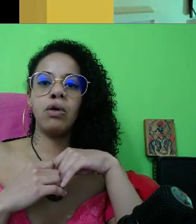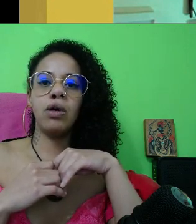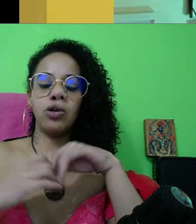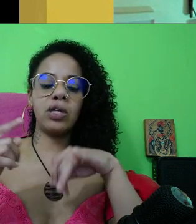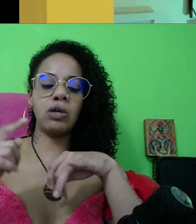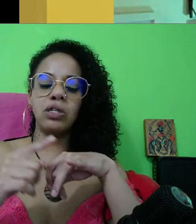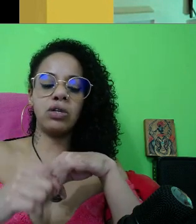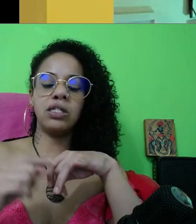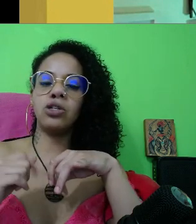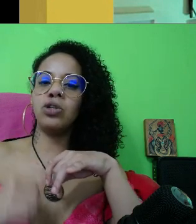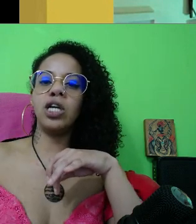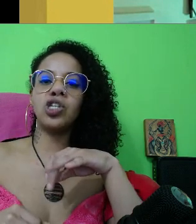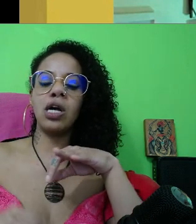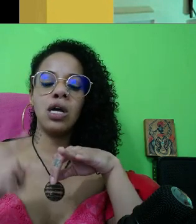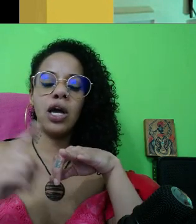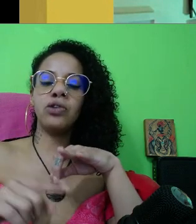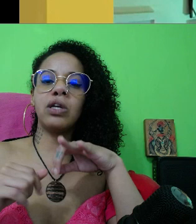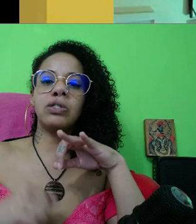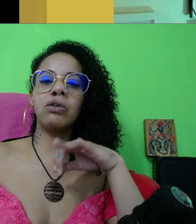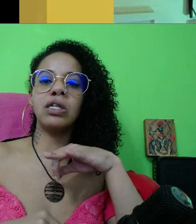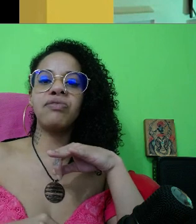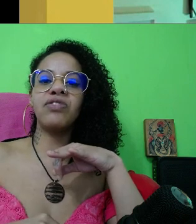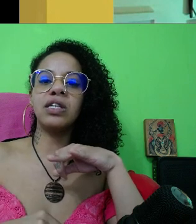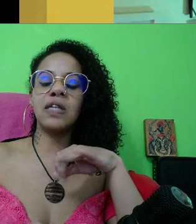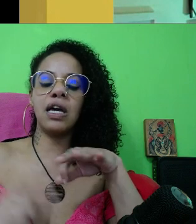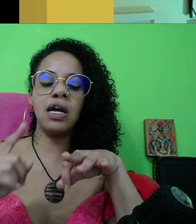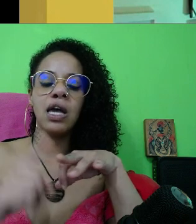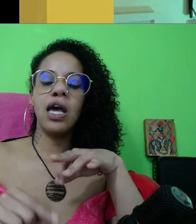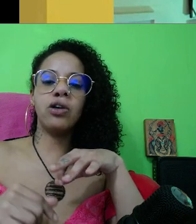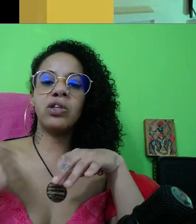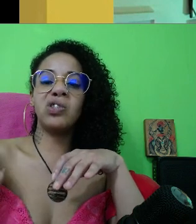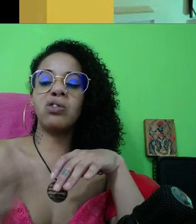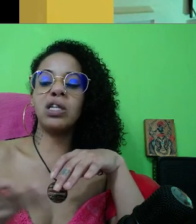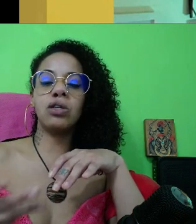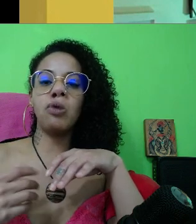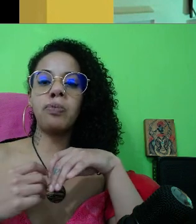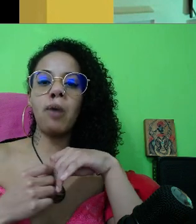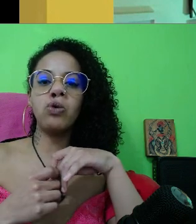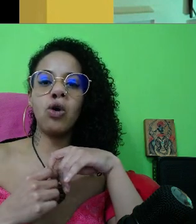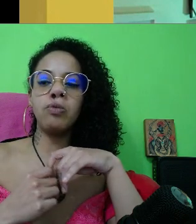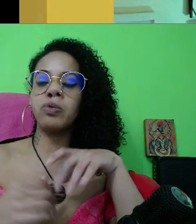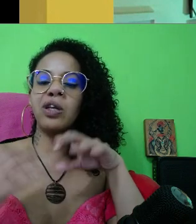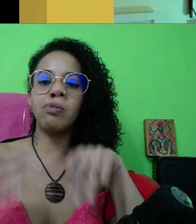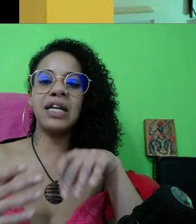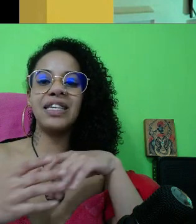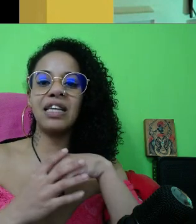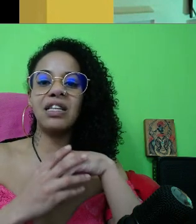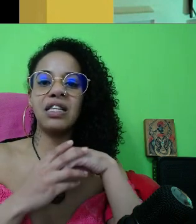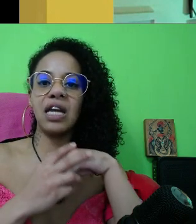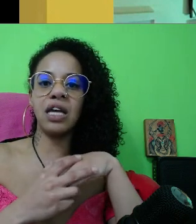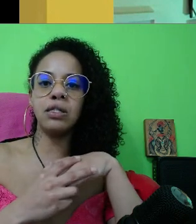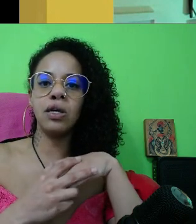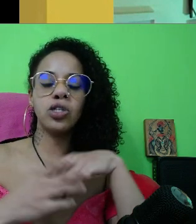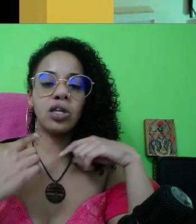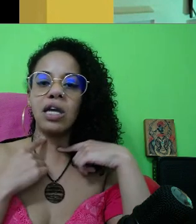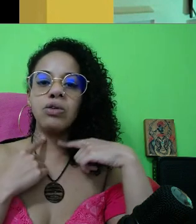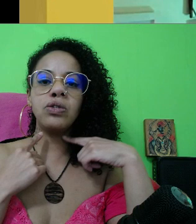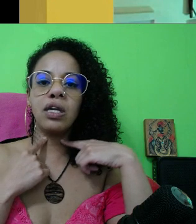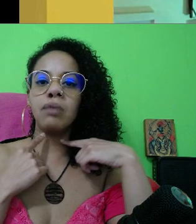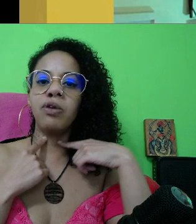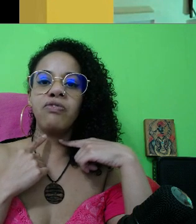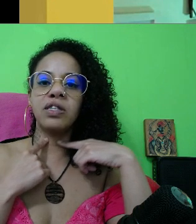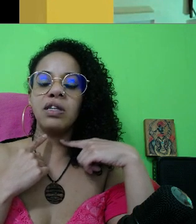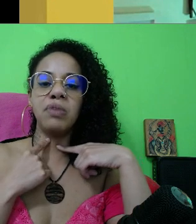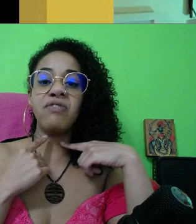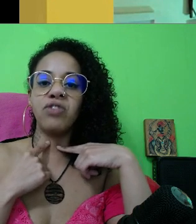eu não tenho segurança jurídica eu não tenho segurança financeira eu não tenho segurança do meu próprio corpo tem 1,63 só